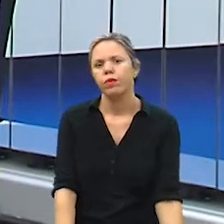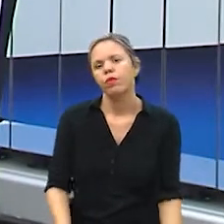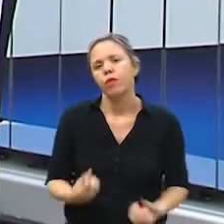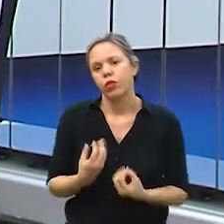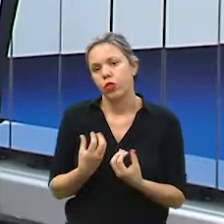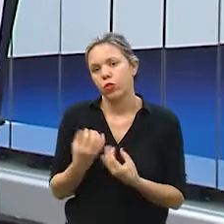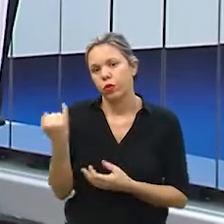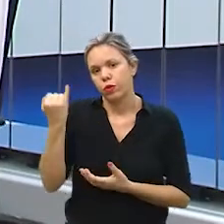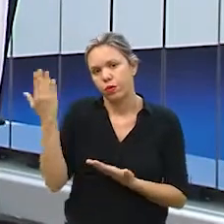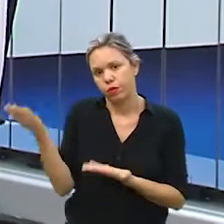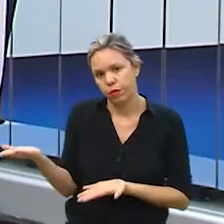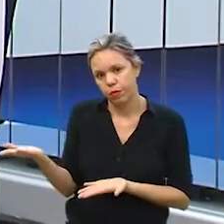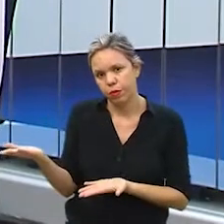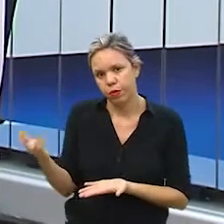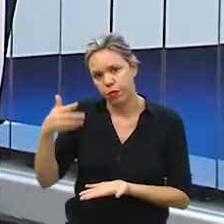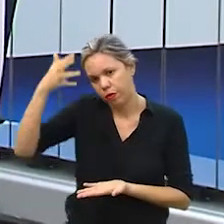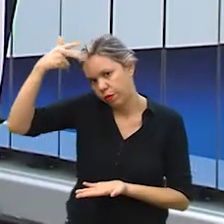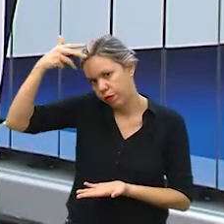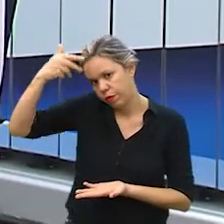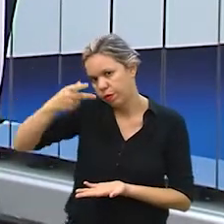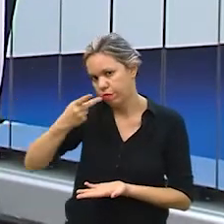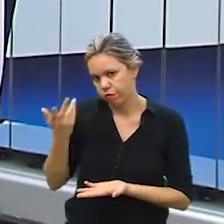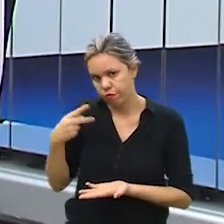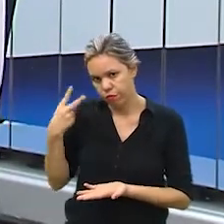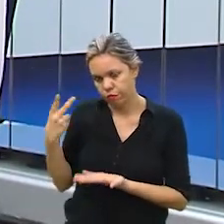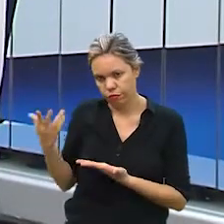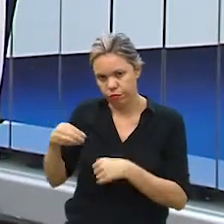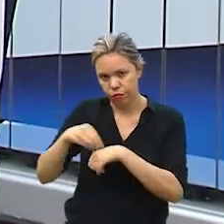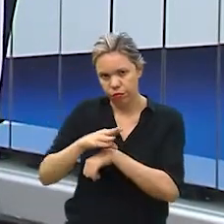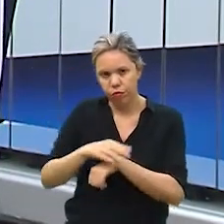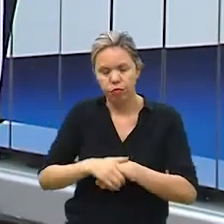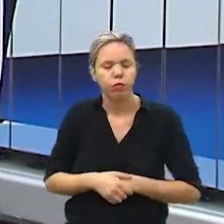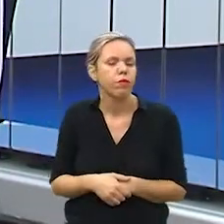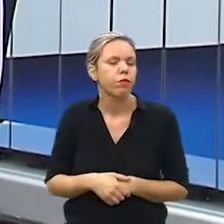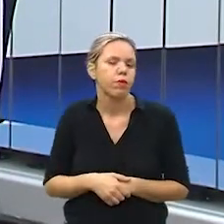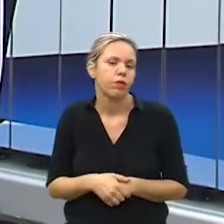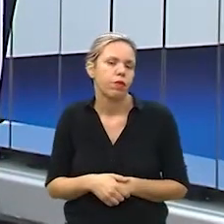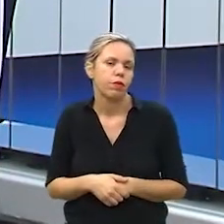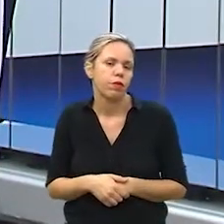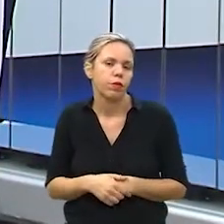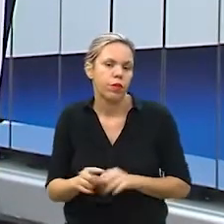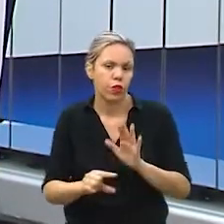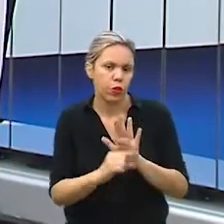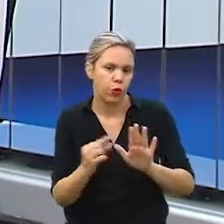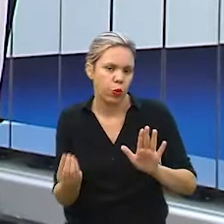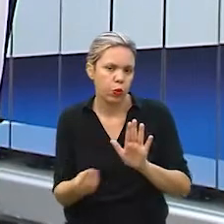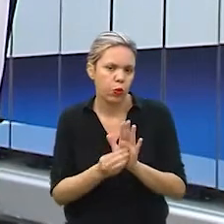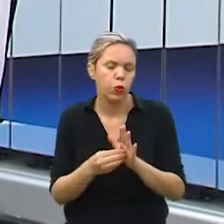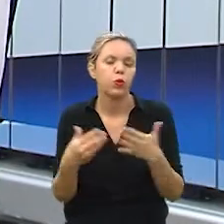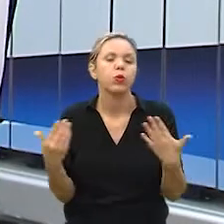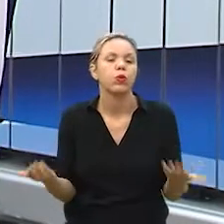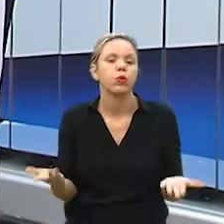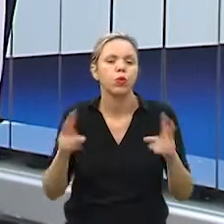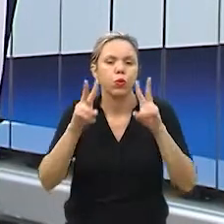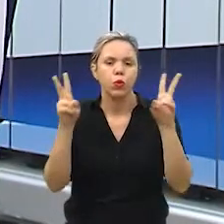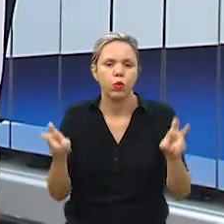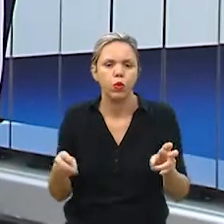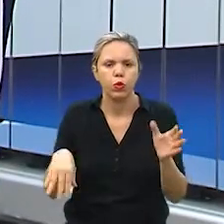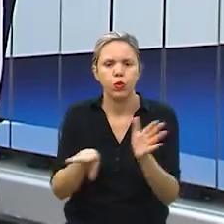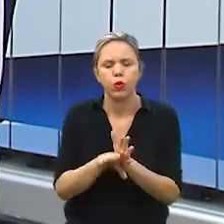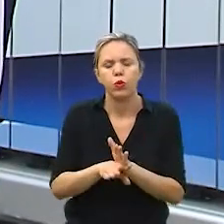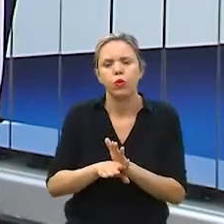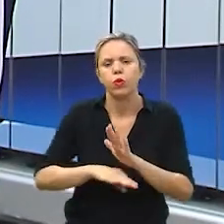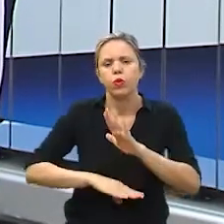informações importantes, então, que o Rodrigo da Farmadic passou para a gente, essa questão da emenda. Então, quando este assunto ele vem